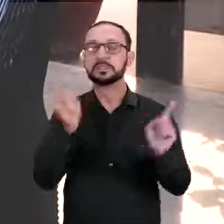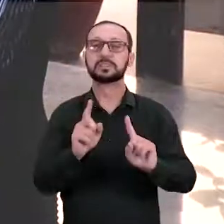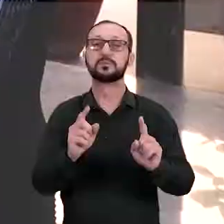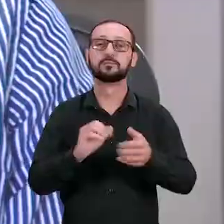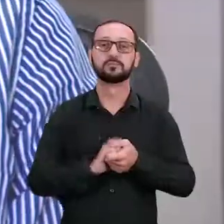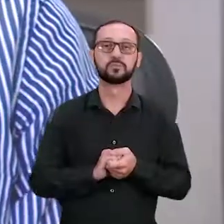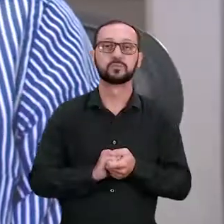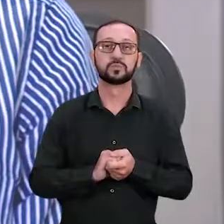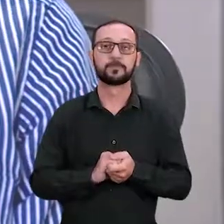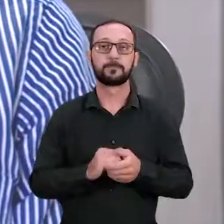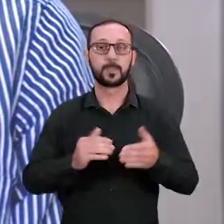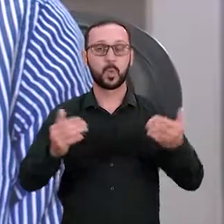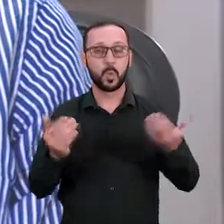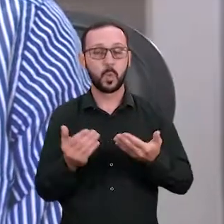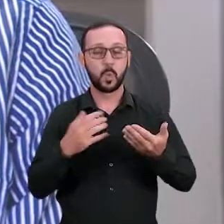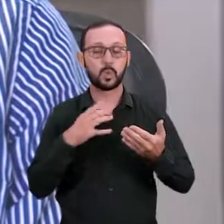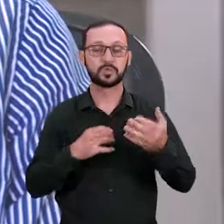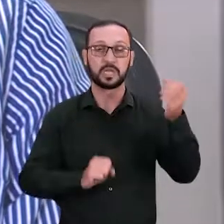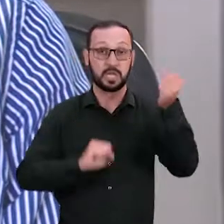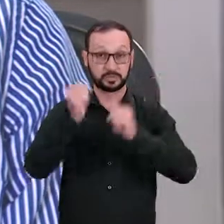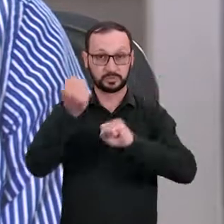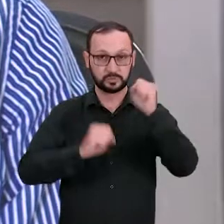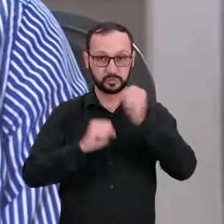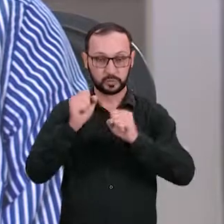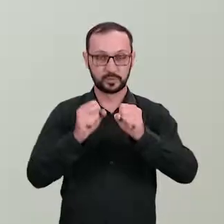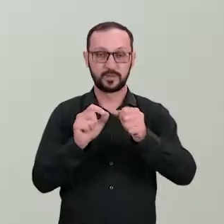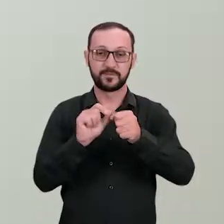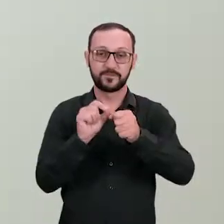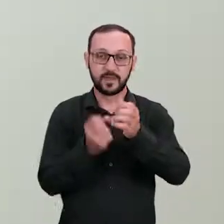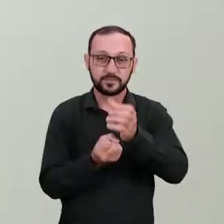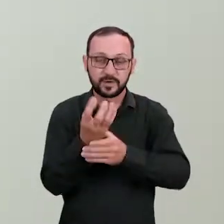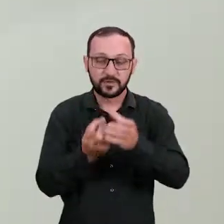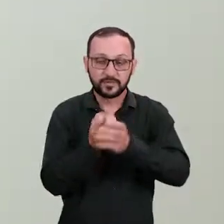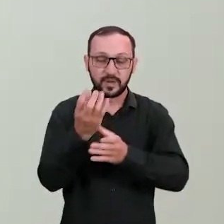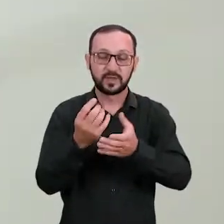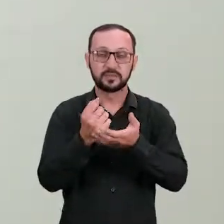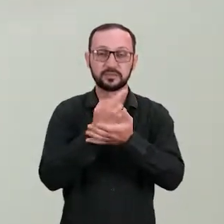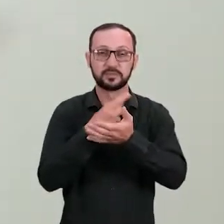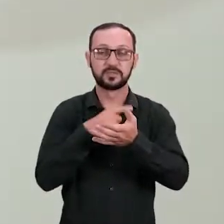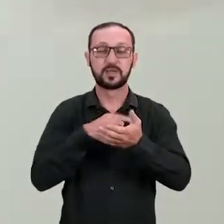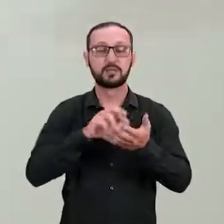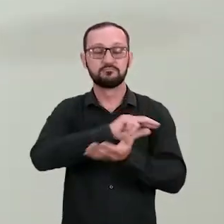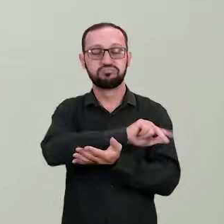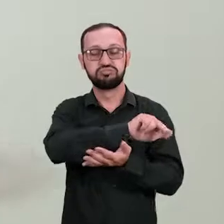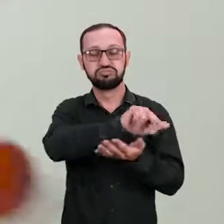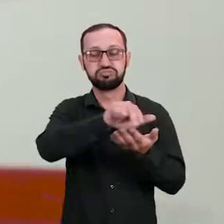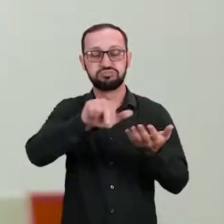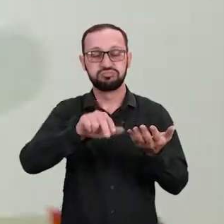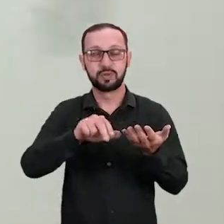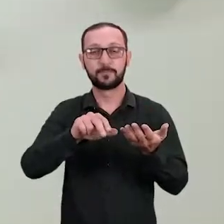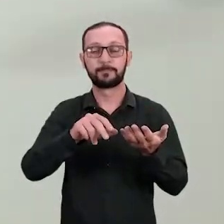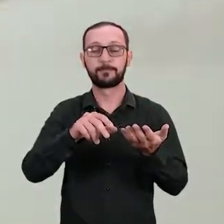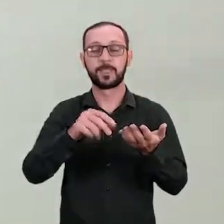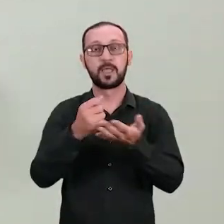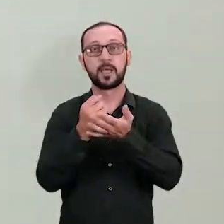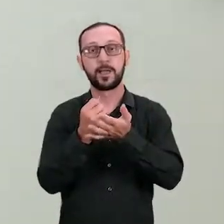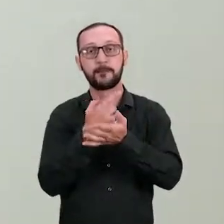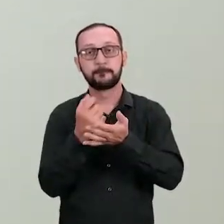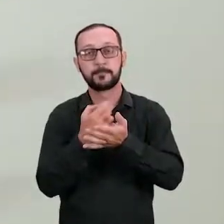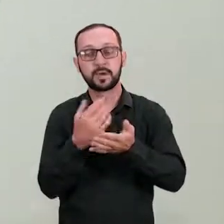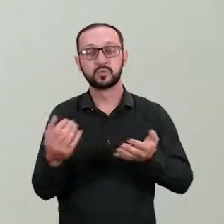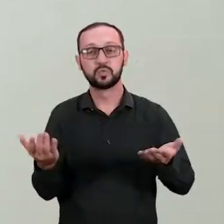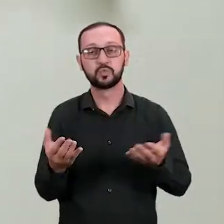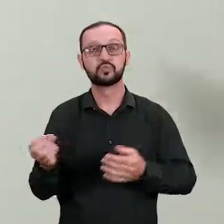não? Atualmente, a indústria farmacêutica desenvolveu inúmeras possibilidades de drogas